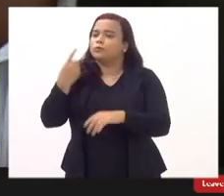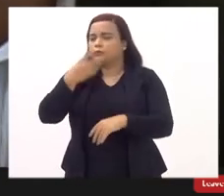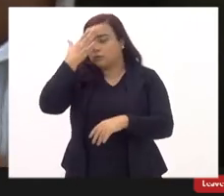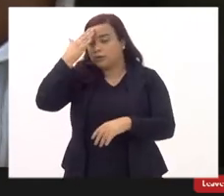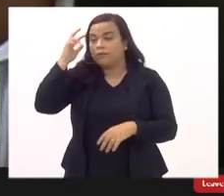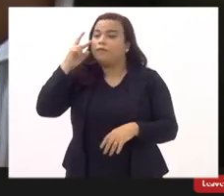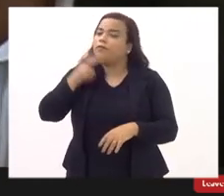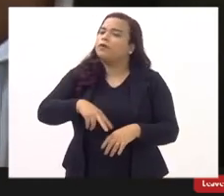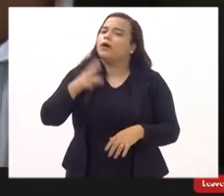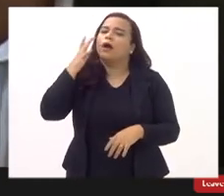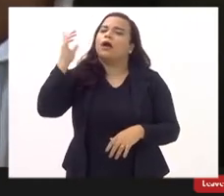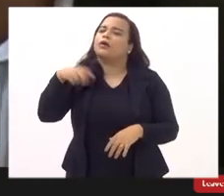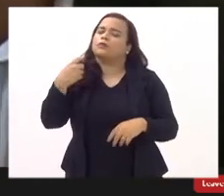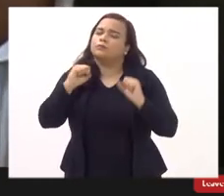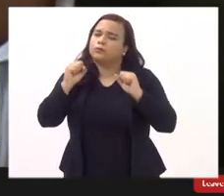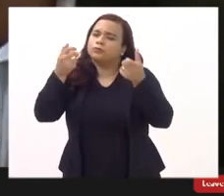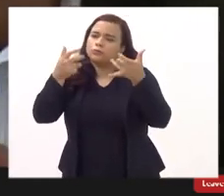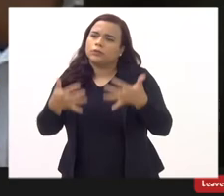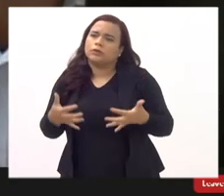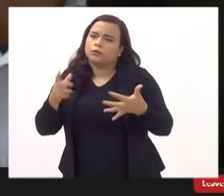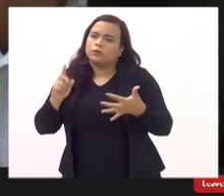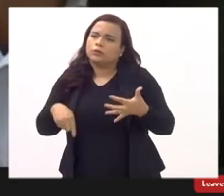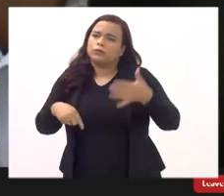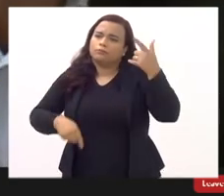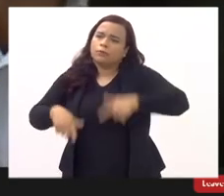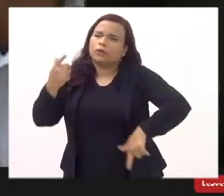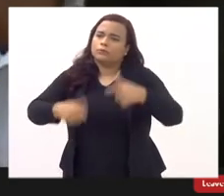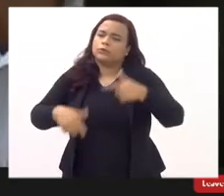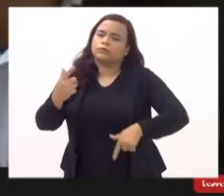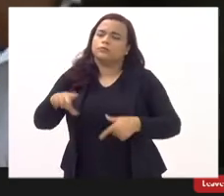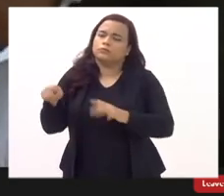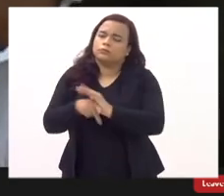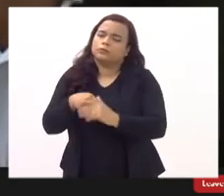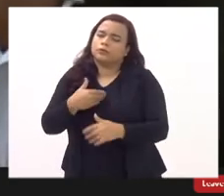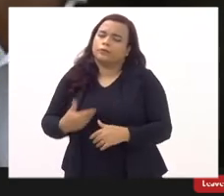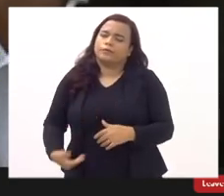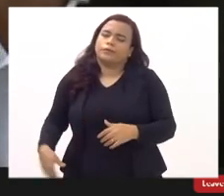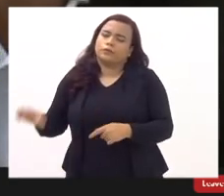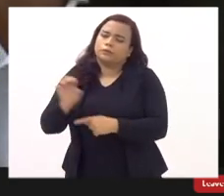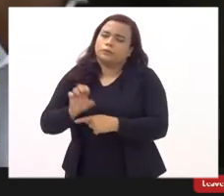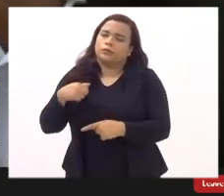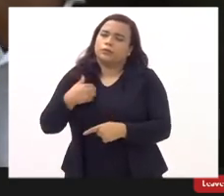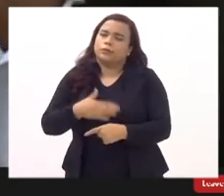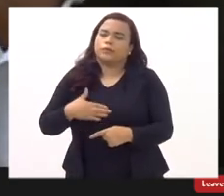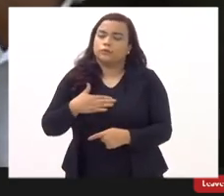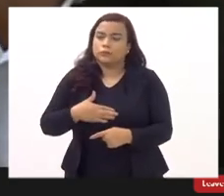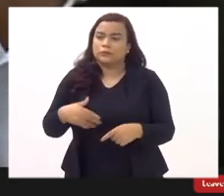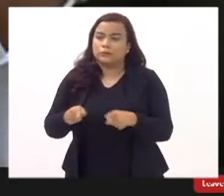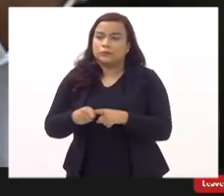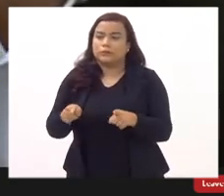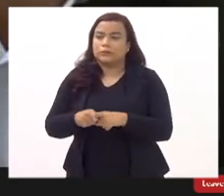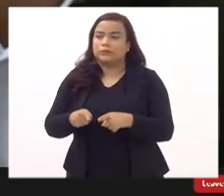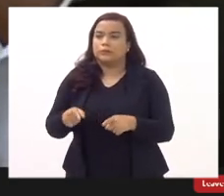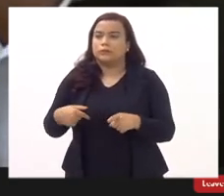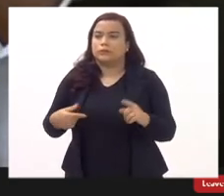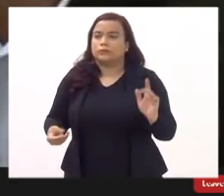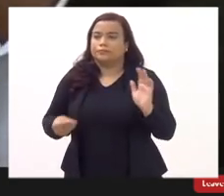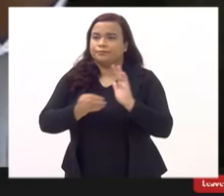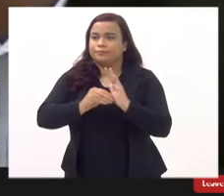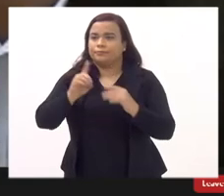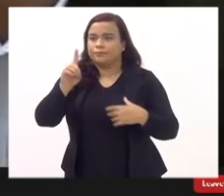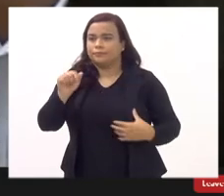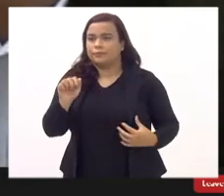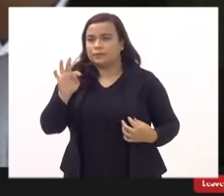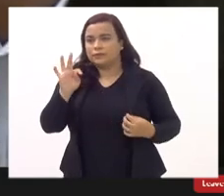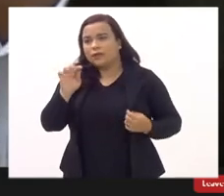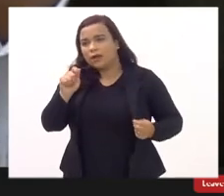acho que a gente pode abrir a palavra aí para os demais entes do governo do Estado, mas eu gostaria de fixar uma data para o senhor,